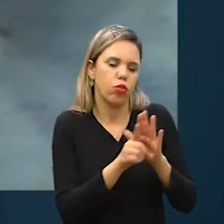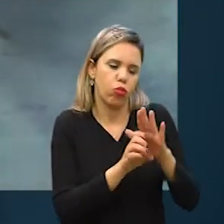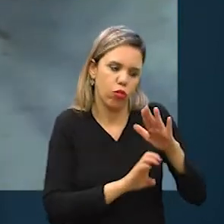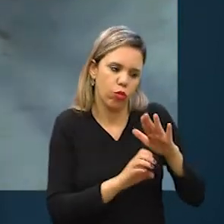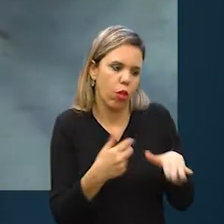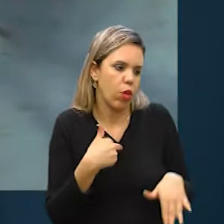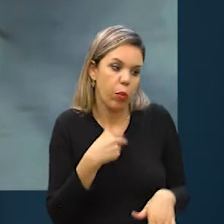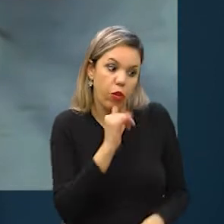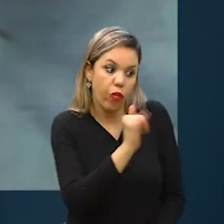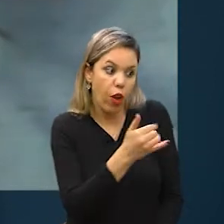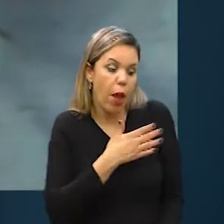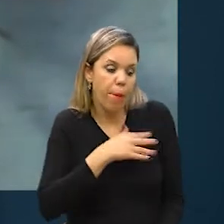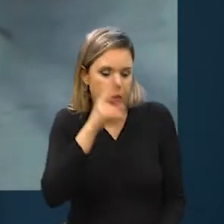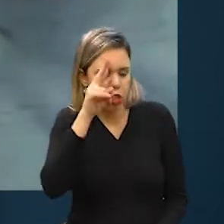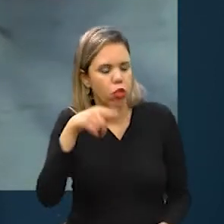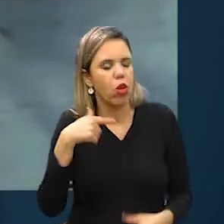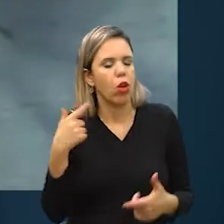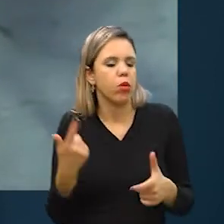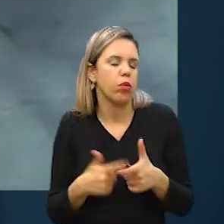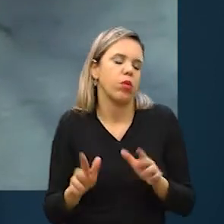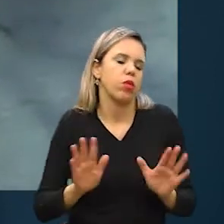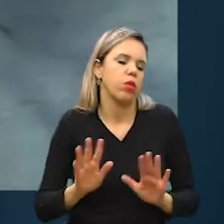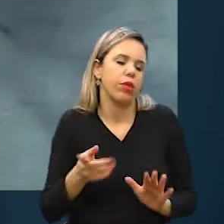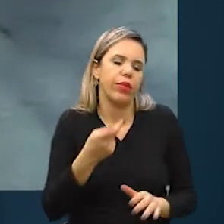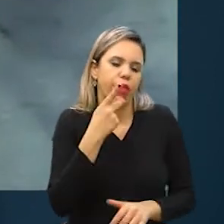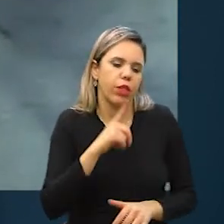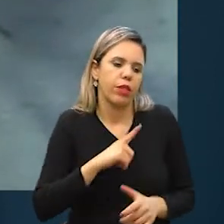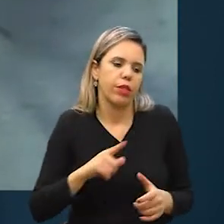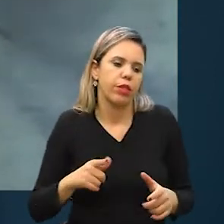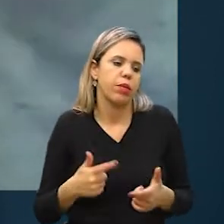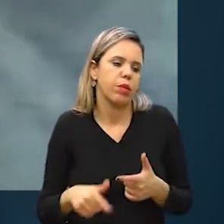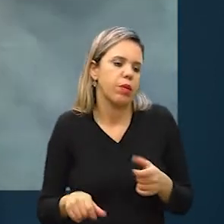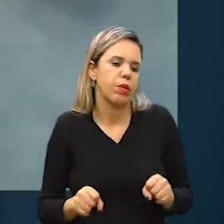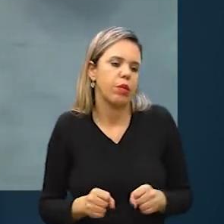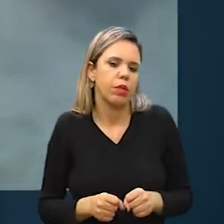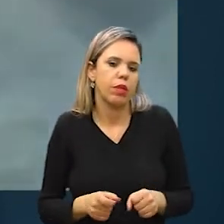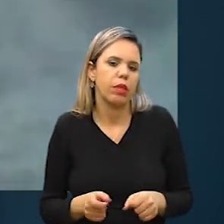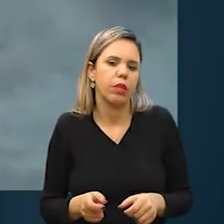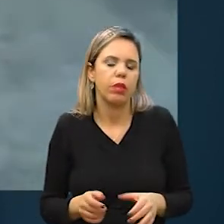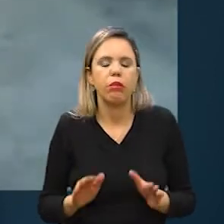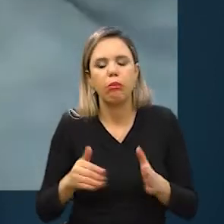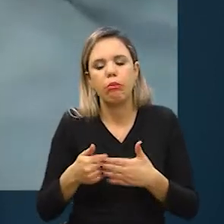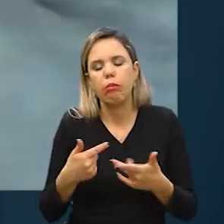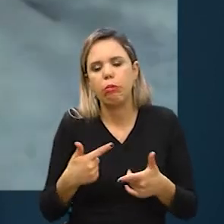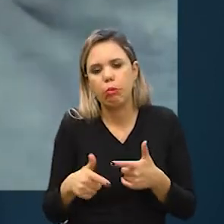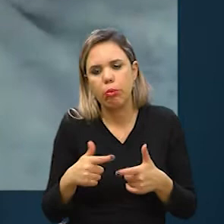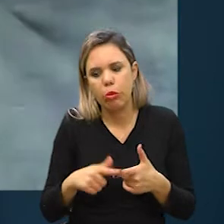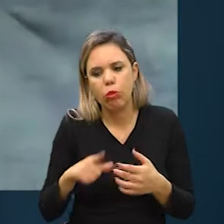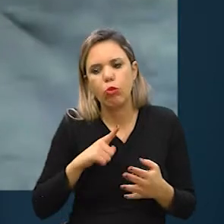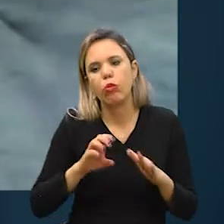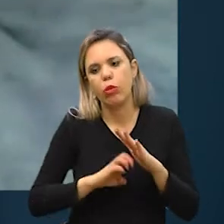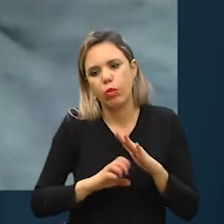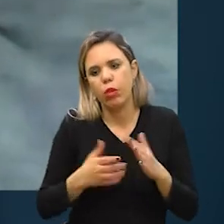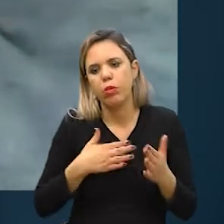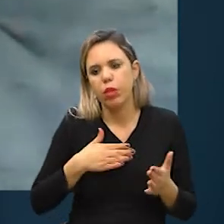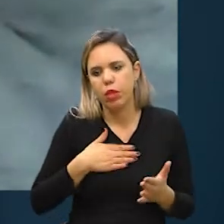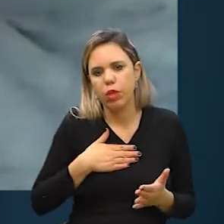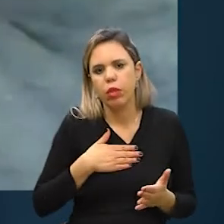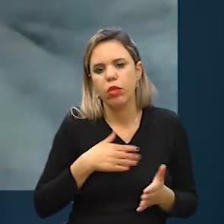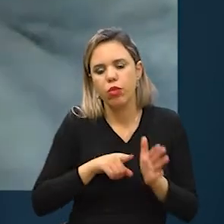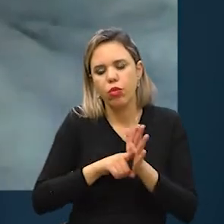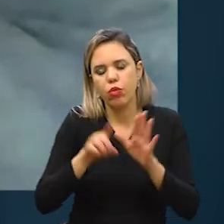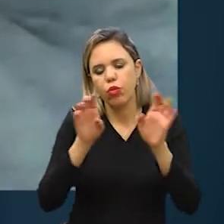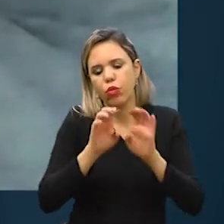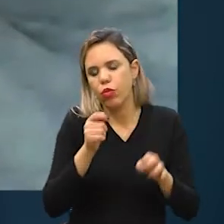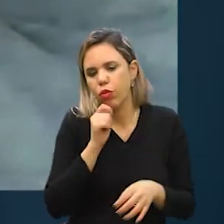só que eu não podia contar a minha história. Eu não podia dizer que eu tinha quebrado. Eu só podia dizer para eles que eu tinha uma franquia, que